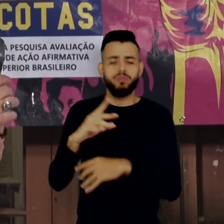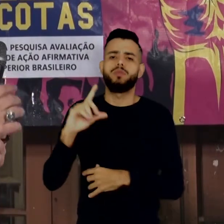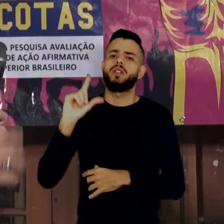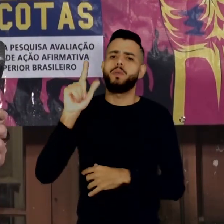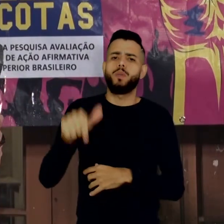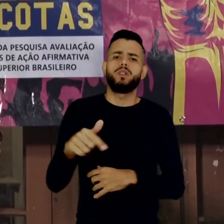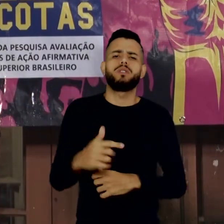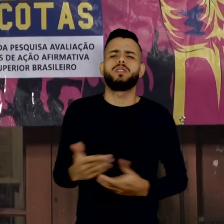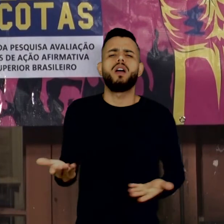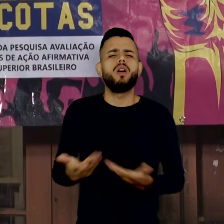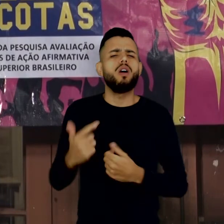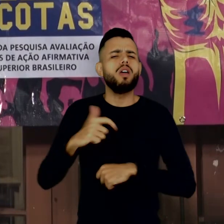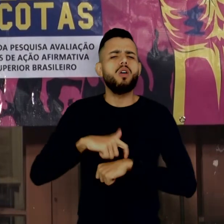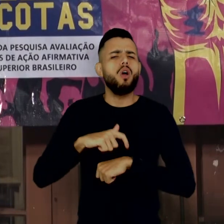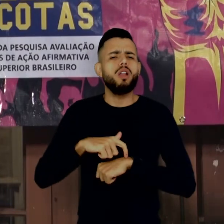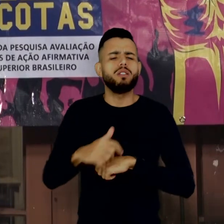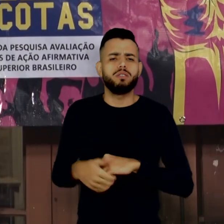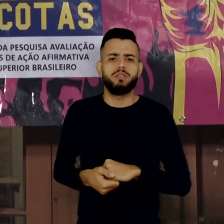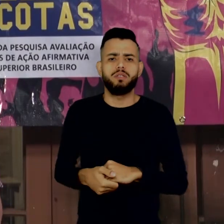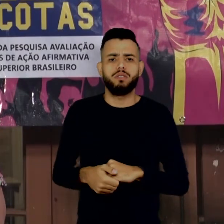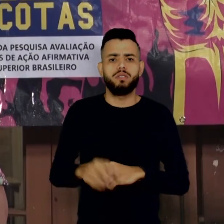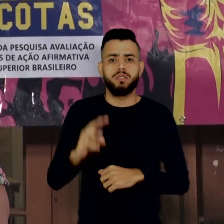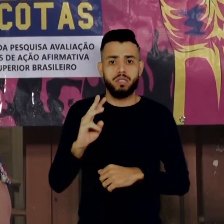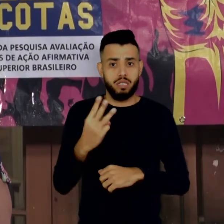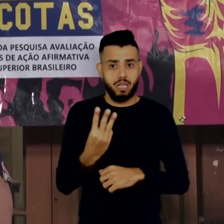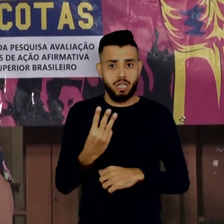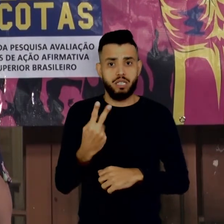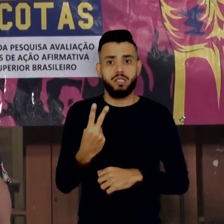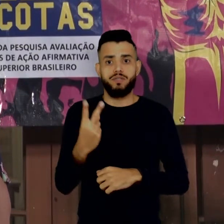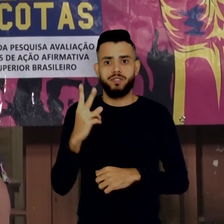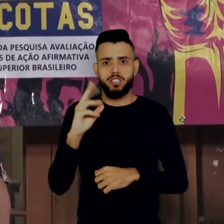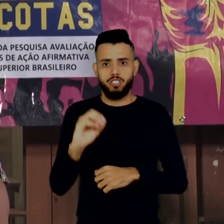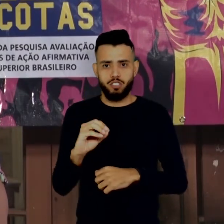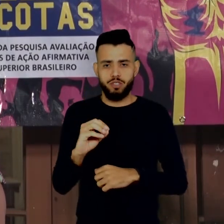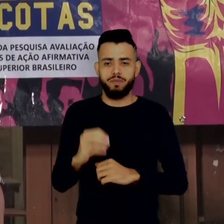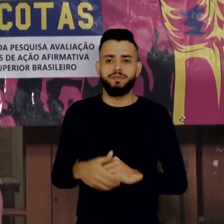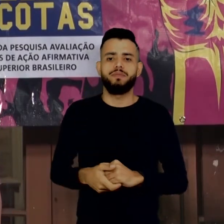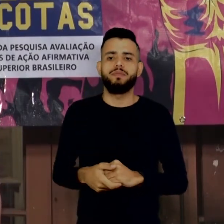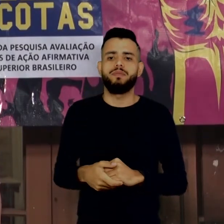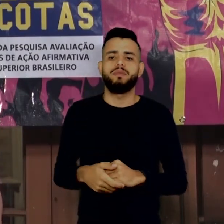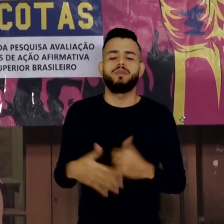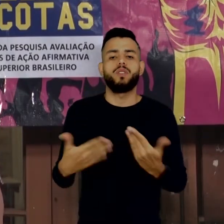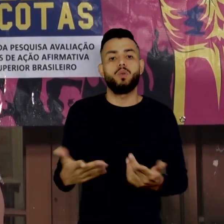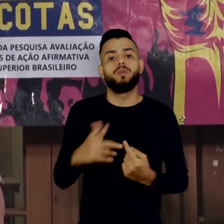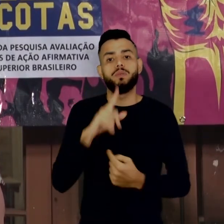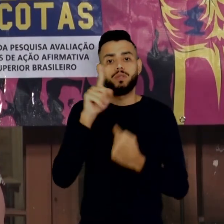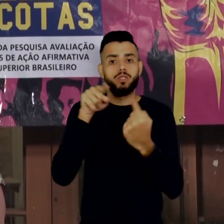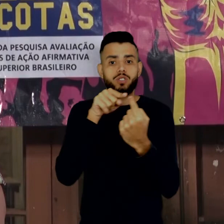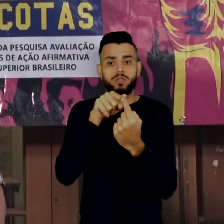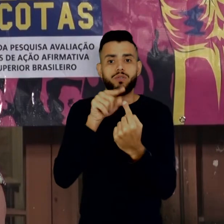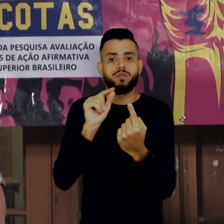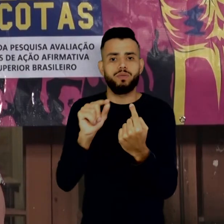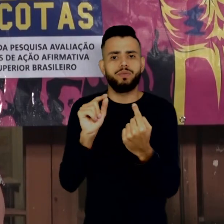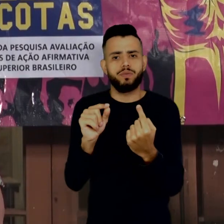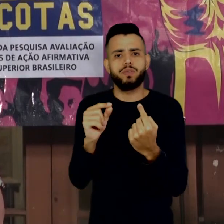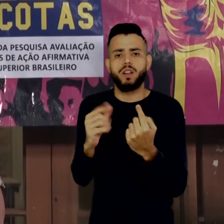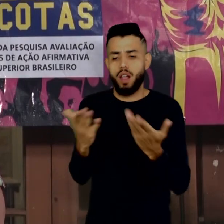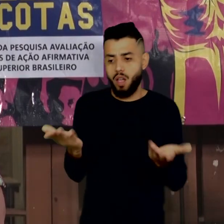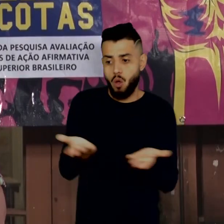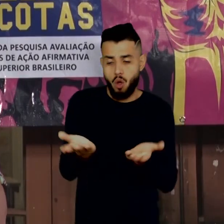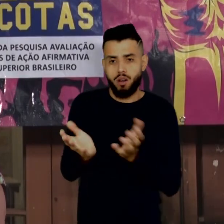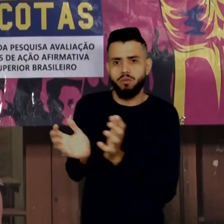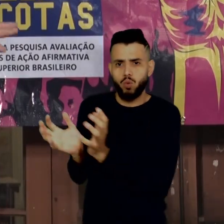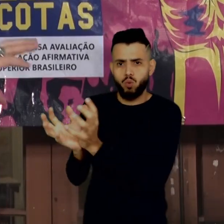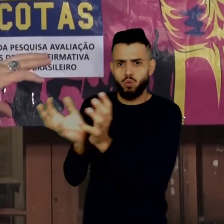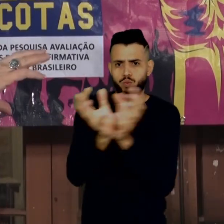Que horas são agora, por favor? 3h20. Então, a nossa intenção é de fazer as